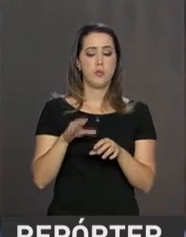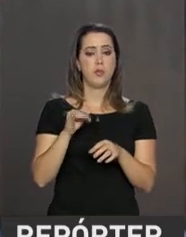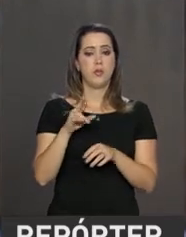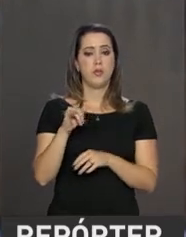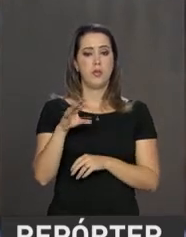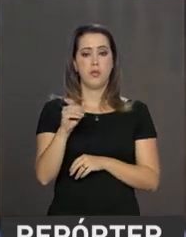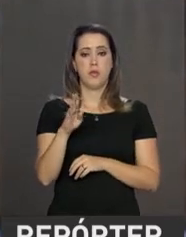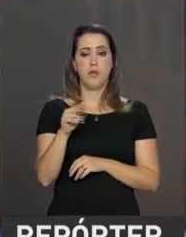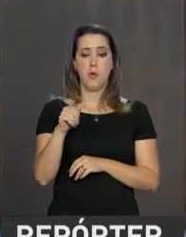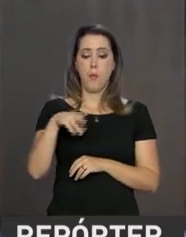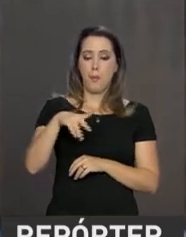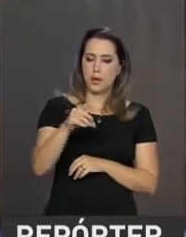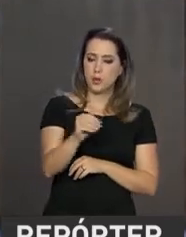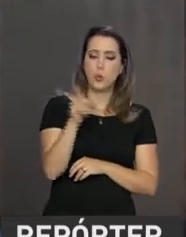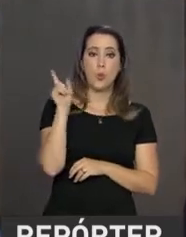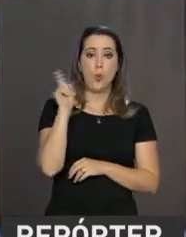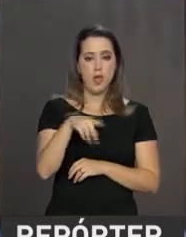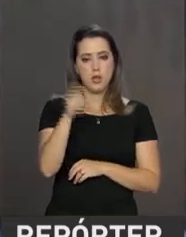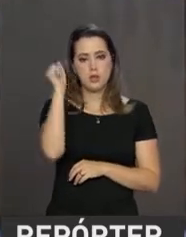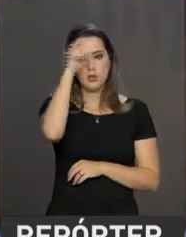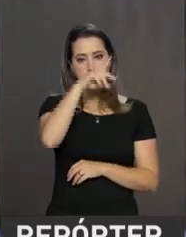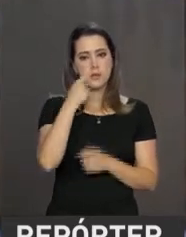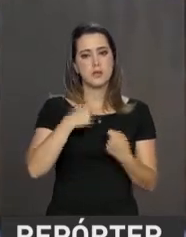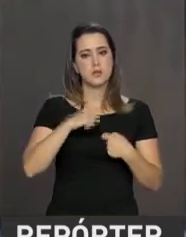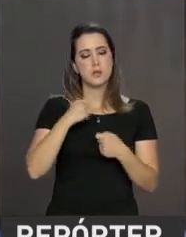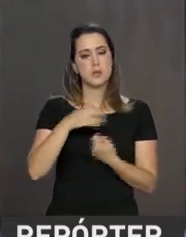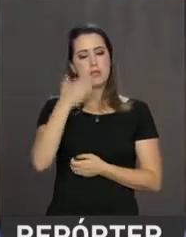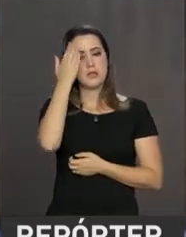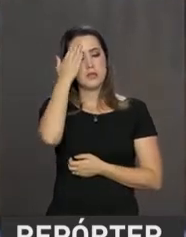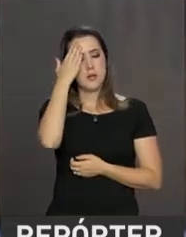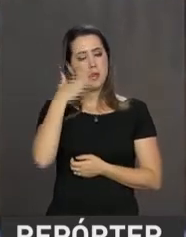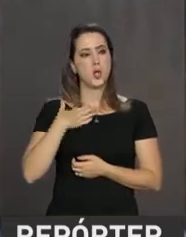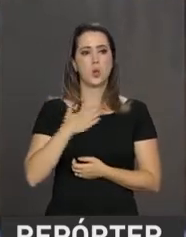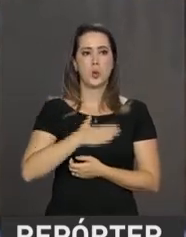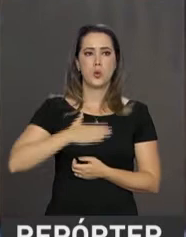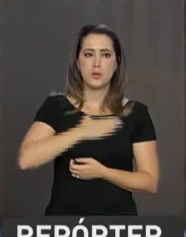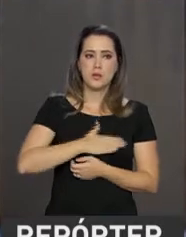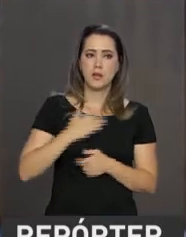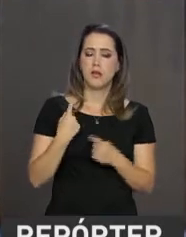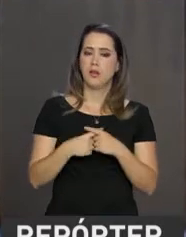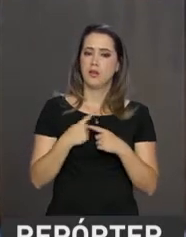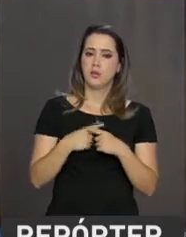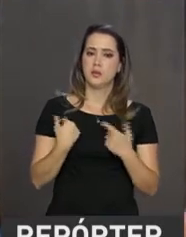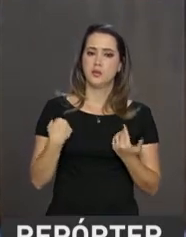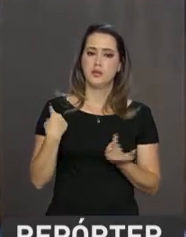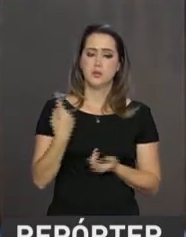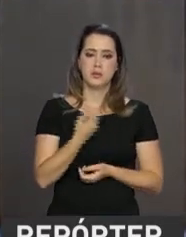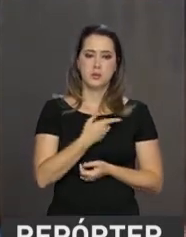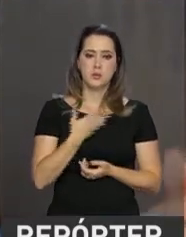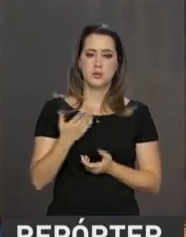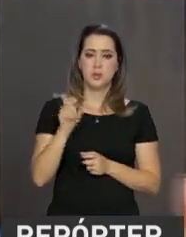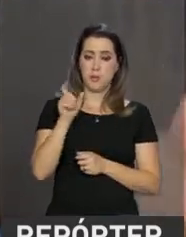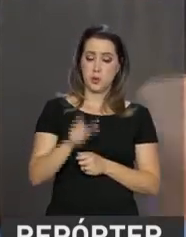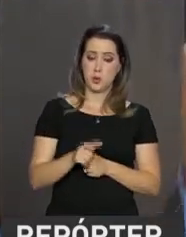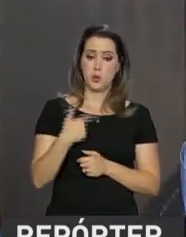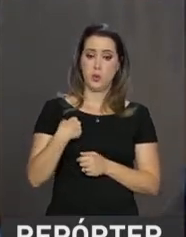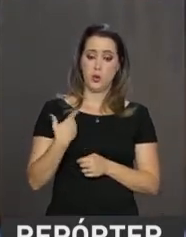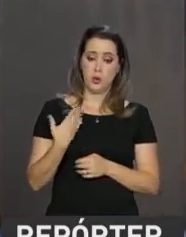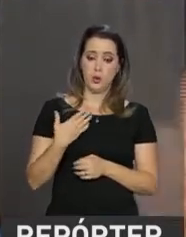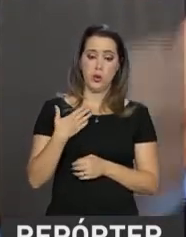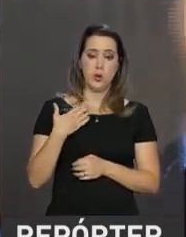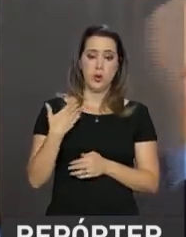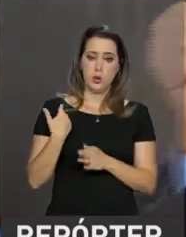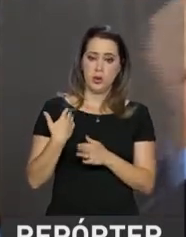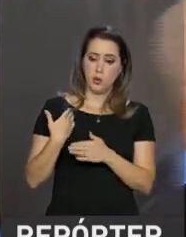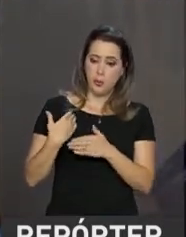formação muito completa. Ele tem que ter vocação, tem que gostar disso, porque um diplomata que consegue passar